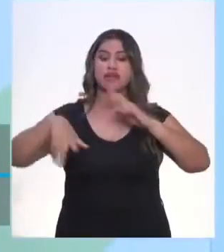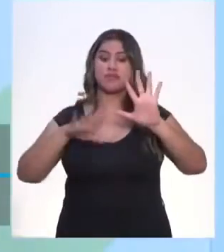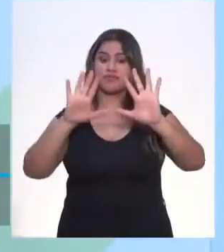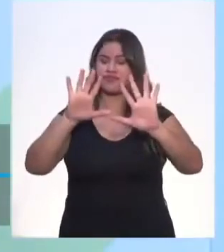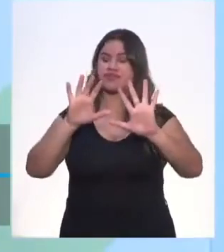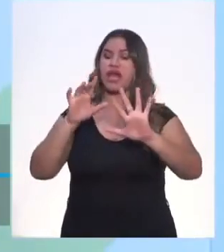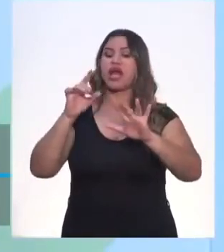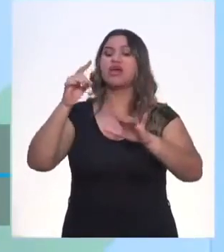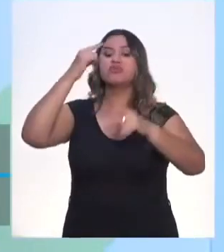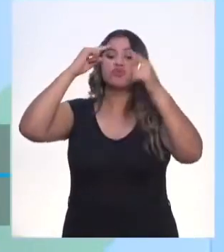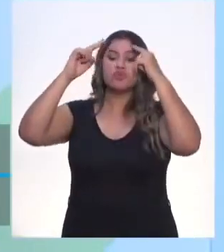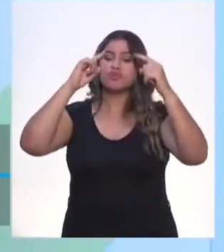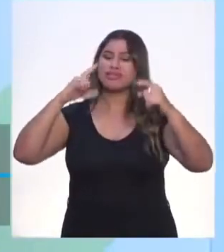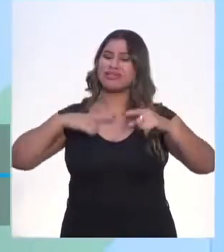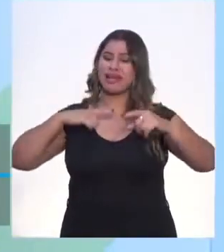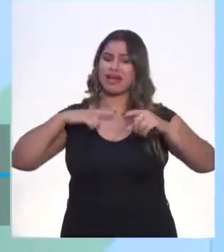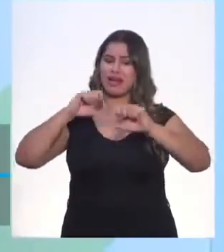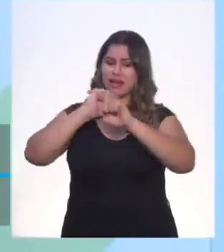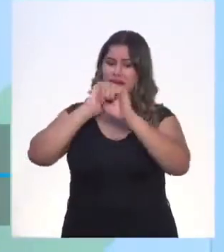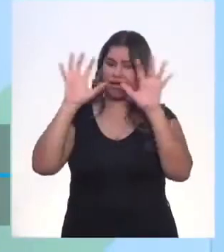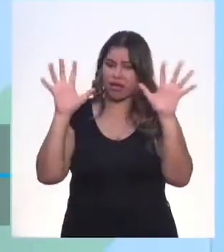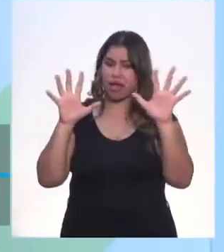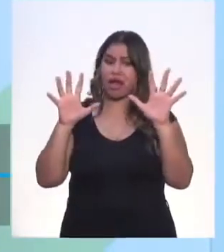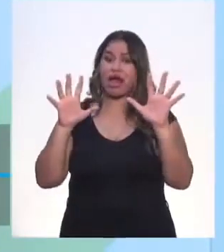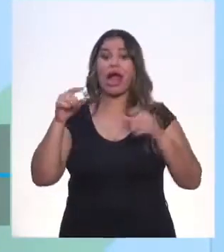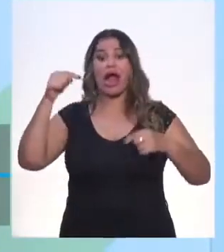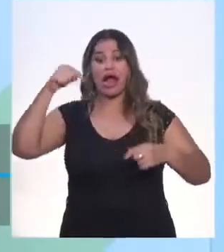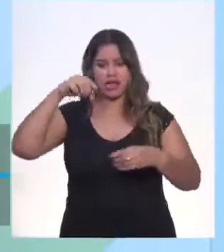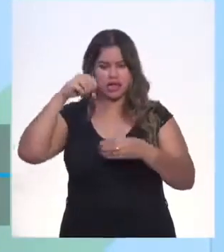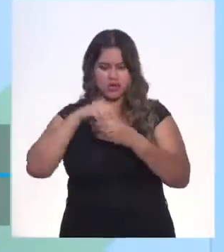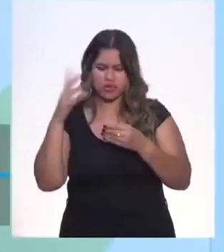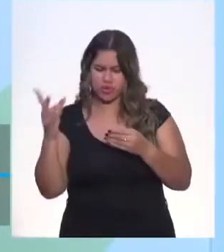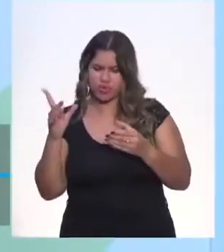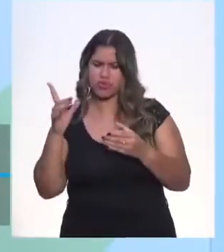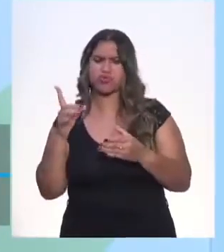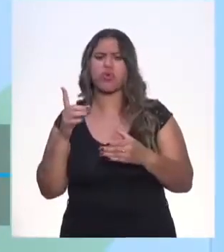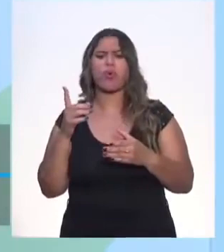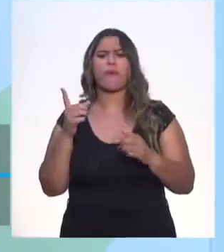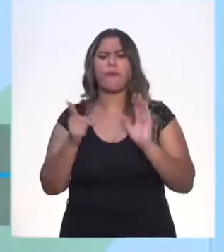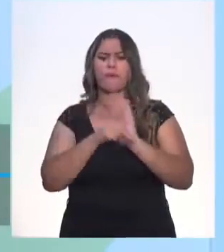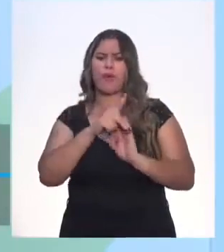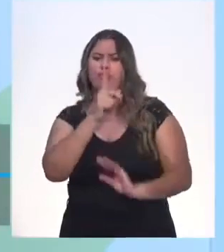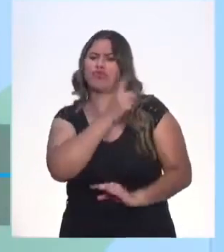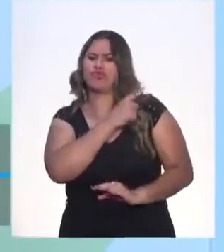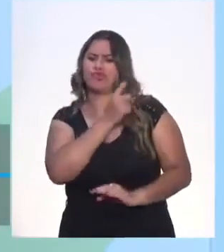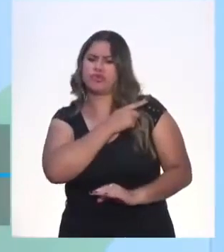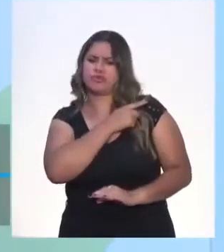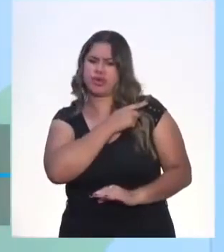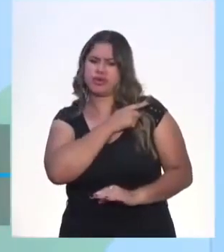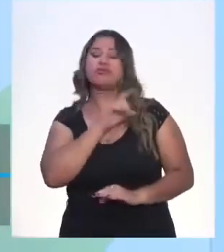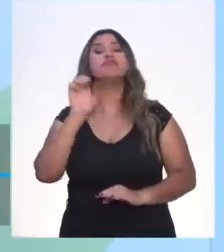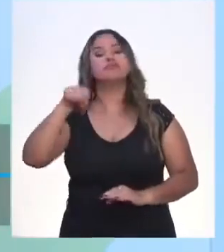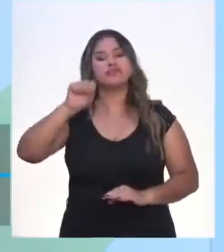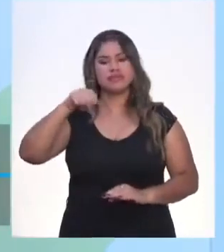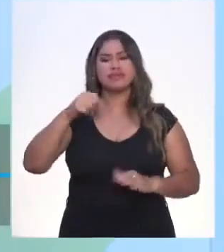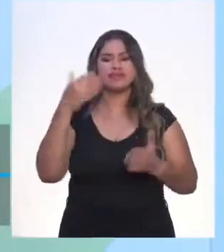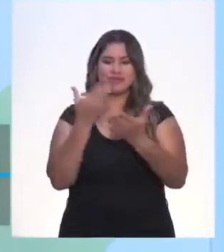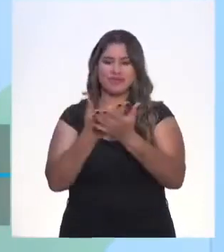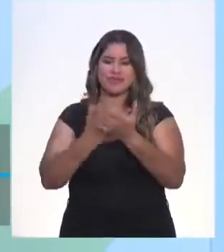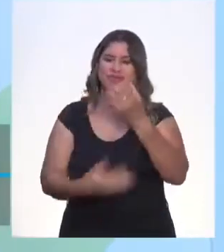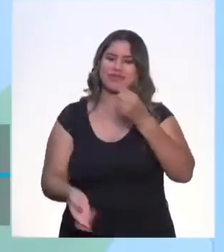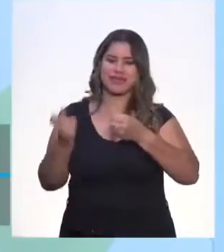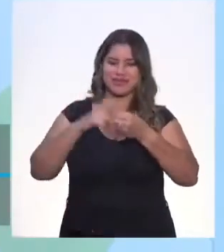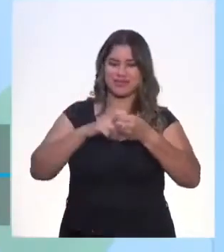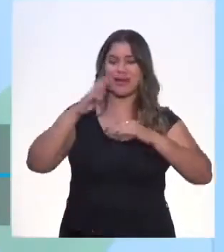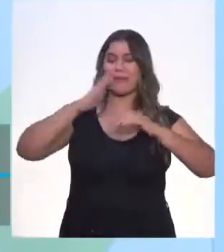esclarecendo uma dúvida, né? Foi essa aula, conteúdo primeiro? Sim, como a gente disse no começo da aula, né? E está até no nomezinho. É uma aula de retomada nas habilidades